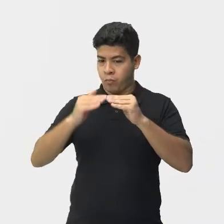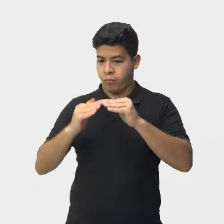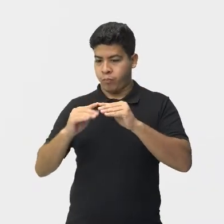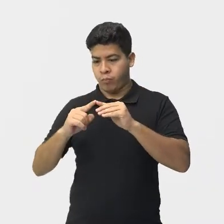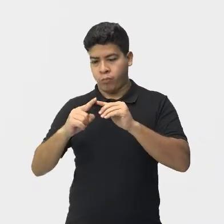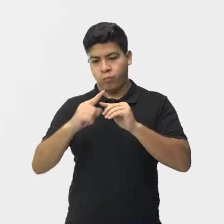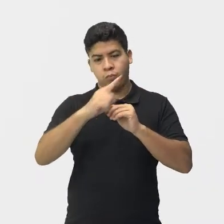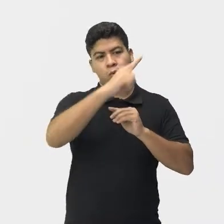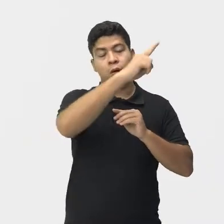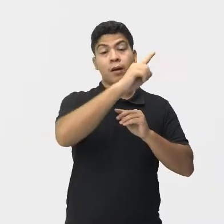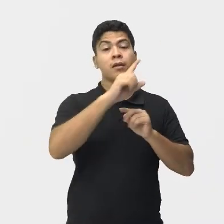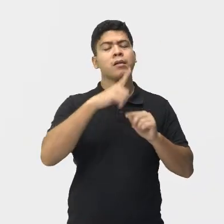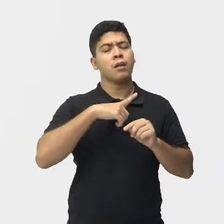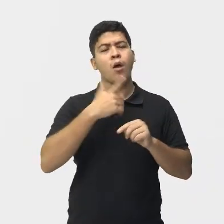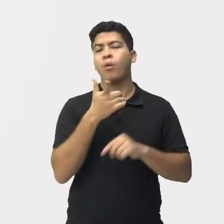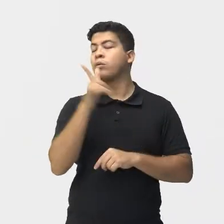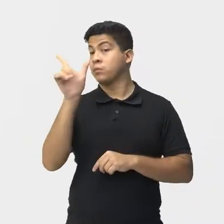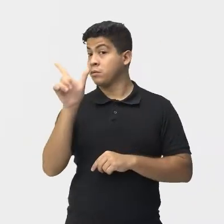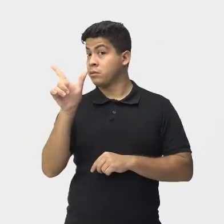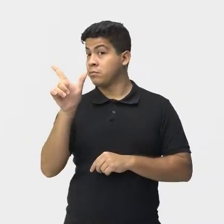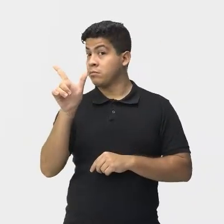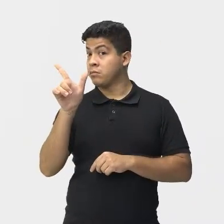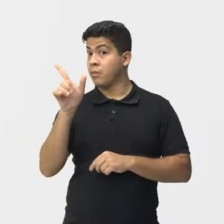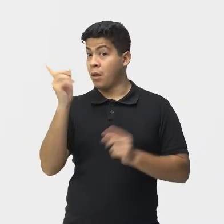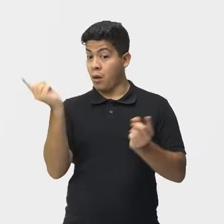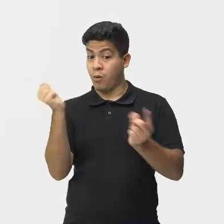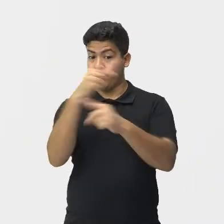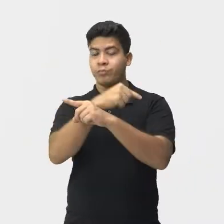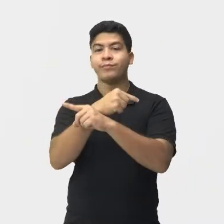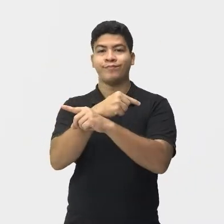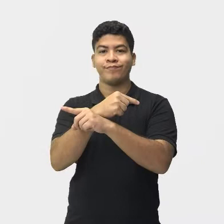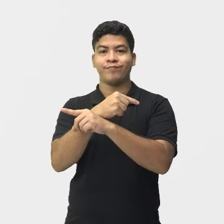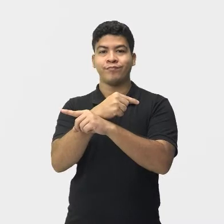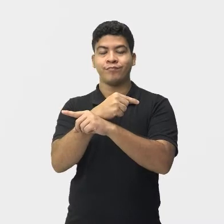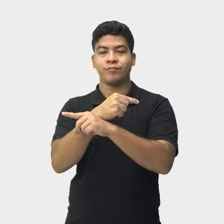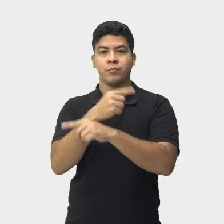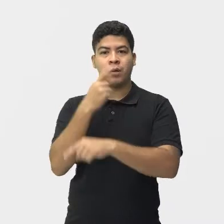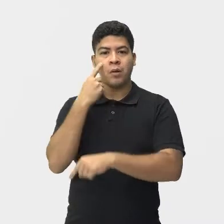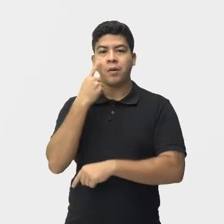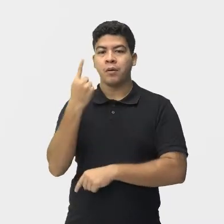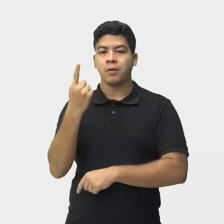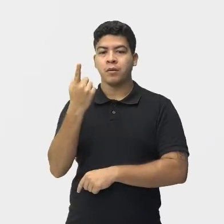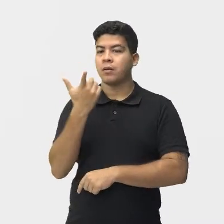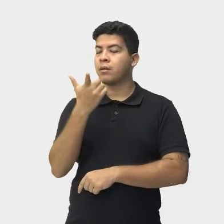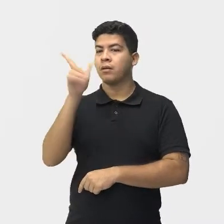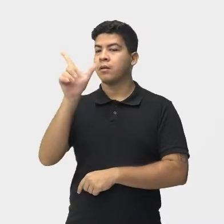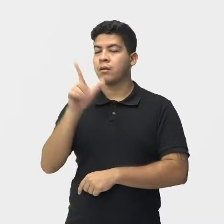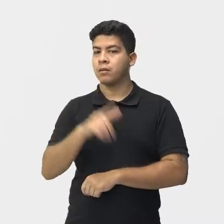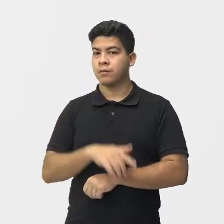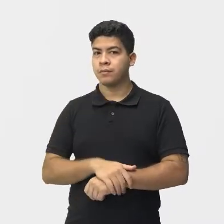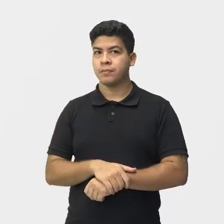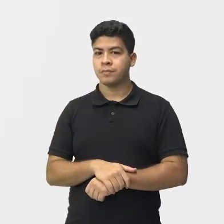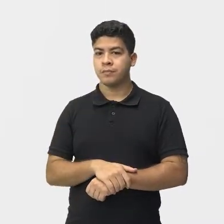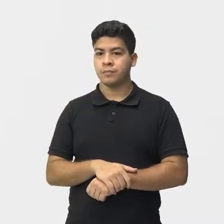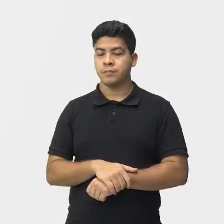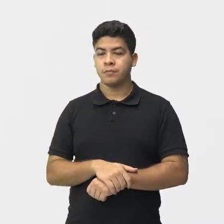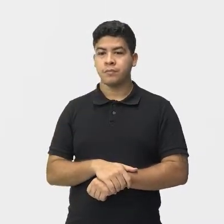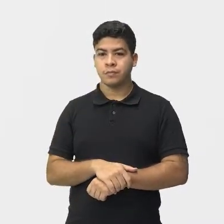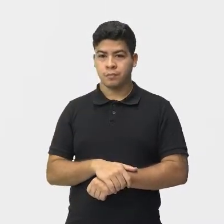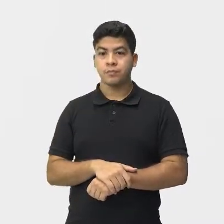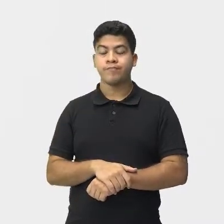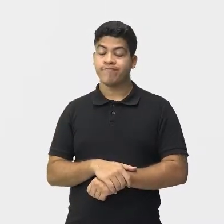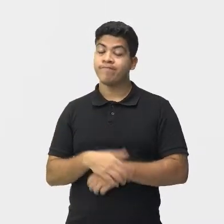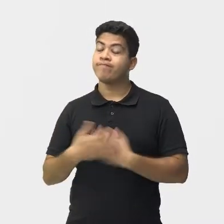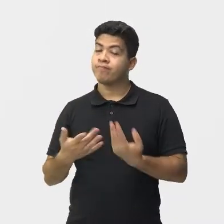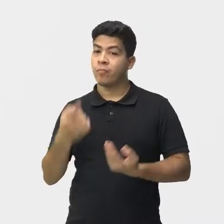Mas também nós temos outra possibilidade, é quando a função é decrescente. Vamos ver na outra cartela que vai aparecer aí a